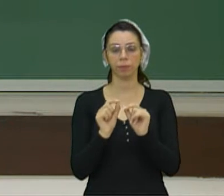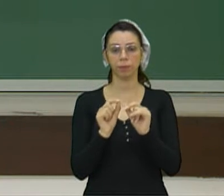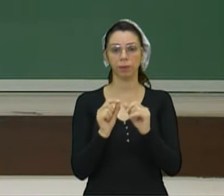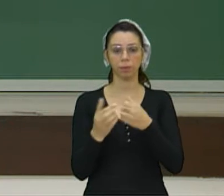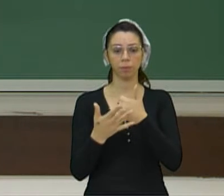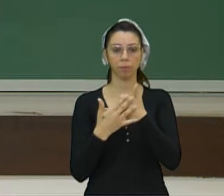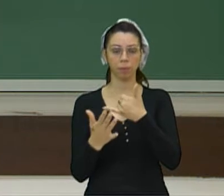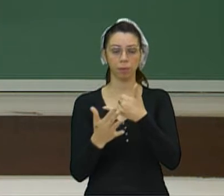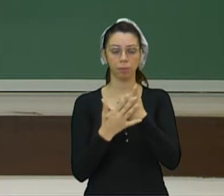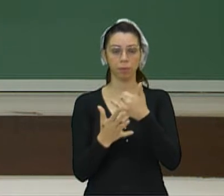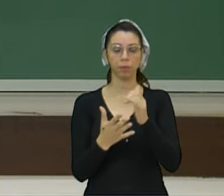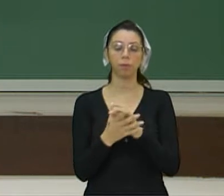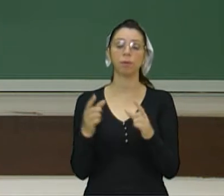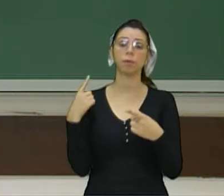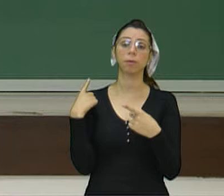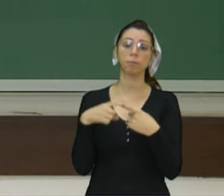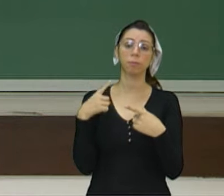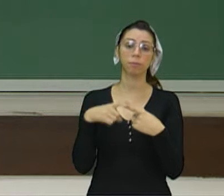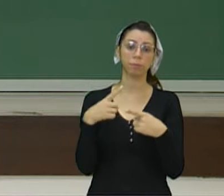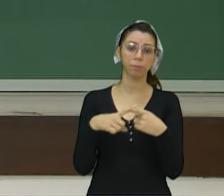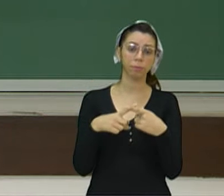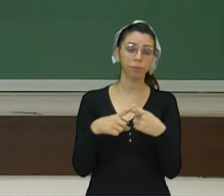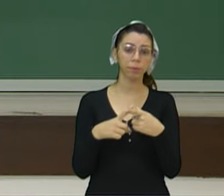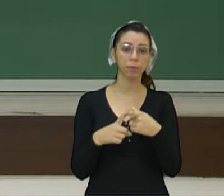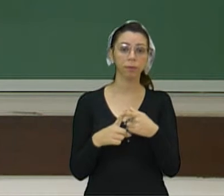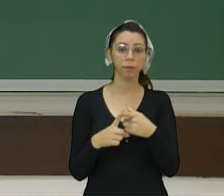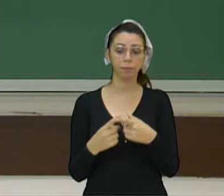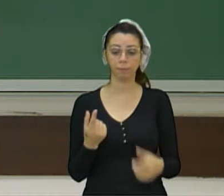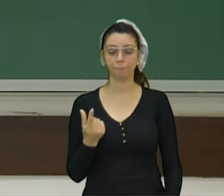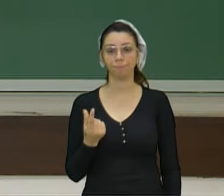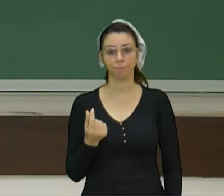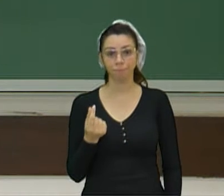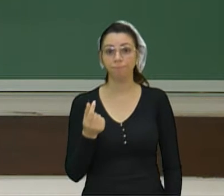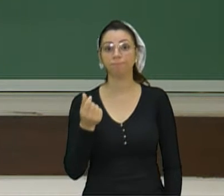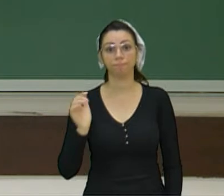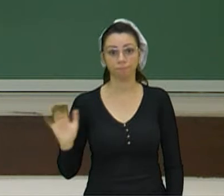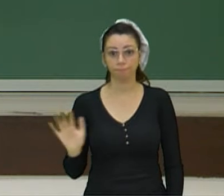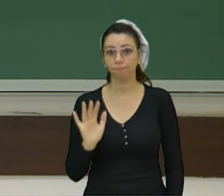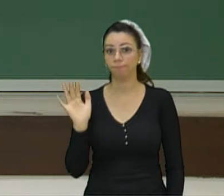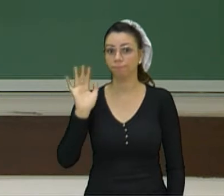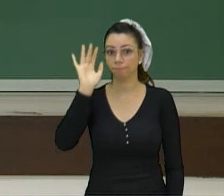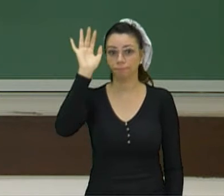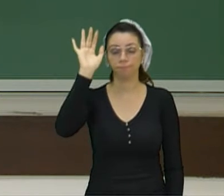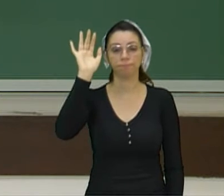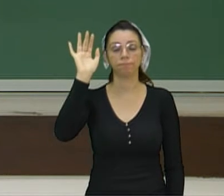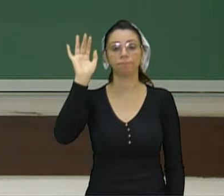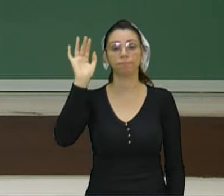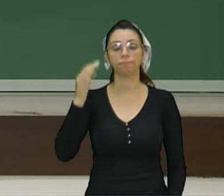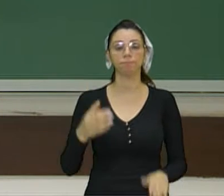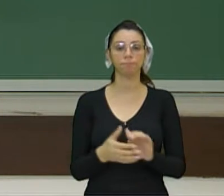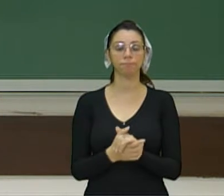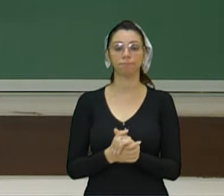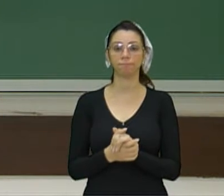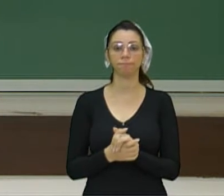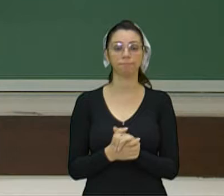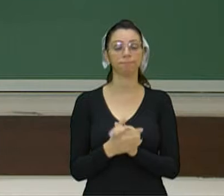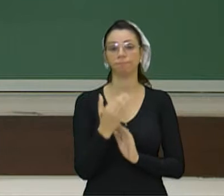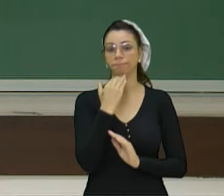Eu expliquei até que por conta do preço do material, seria